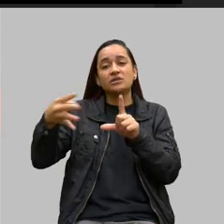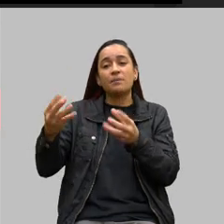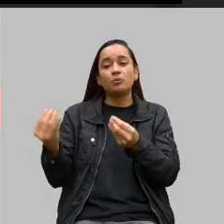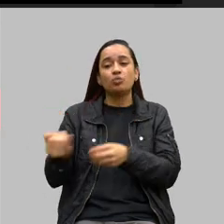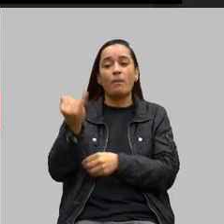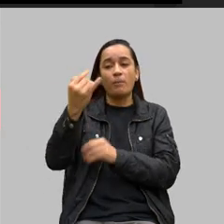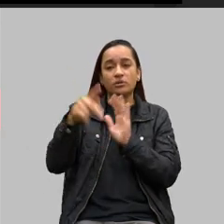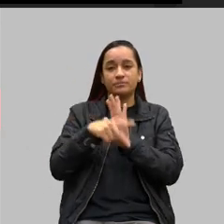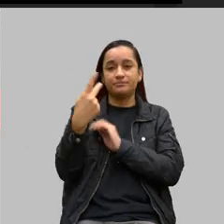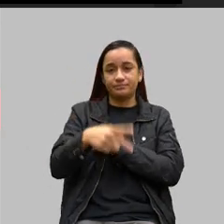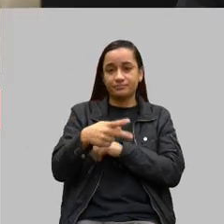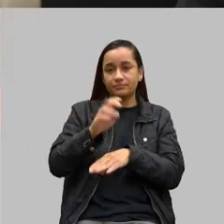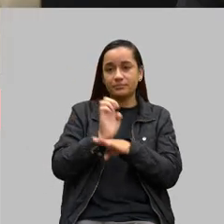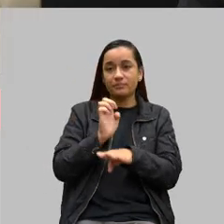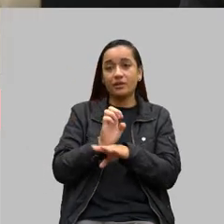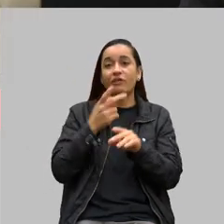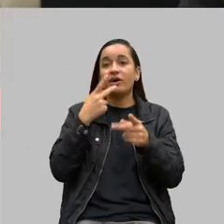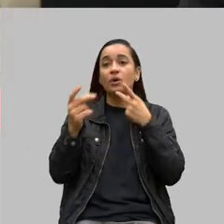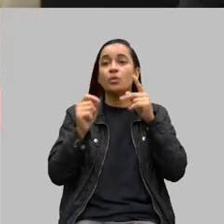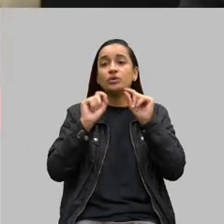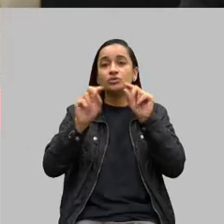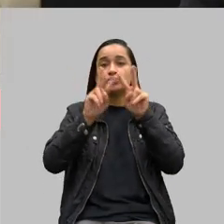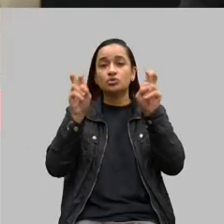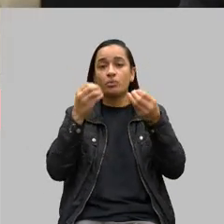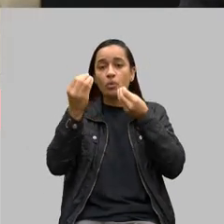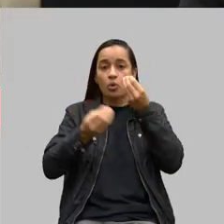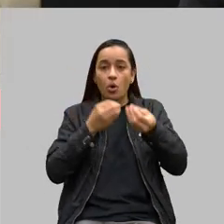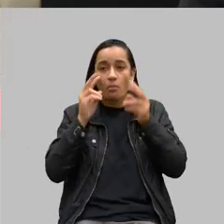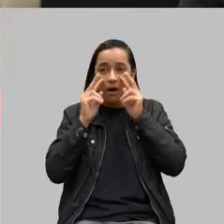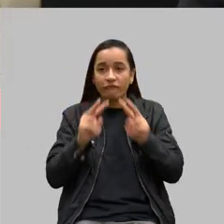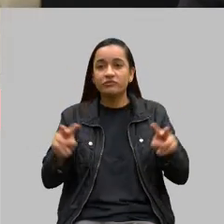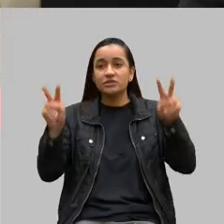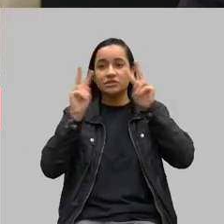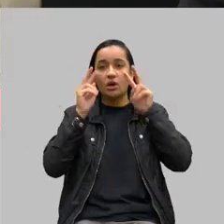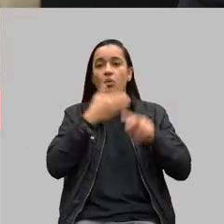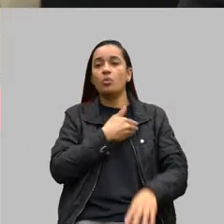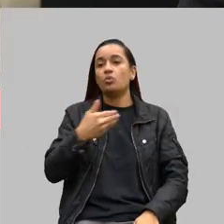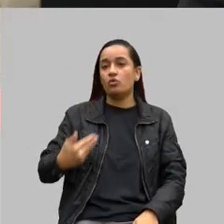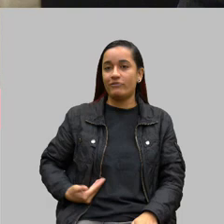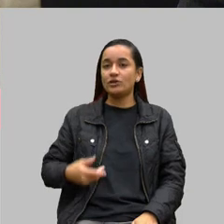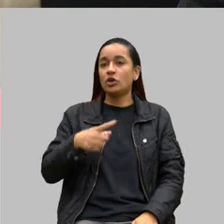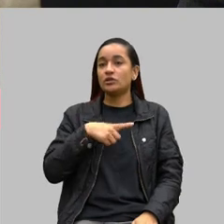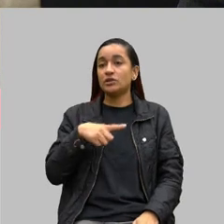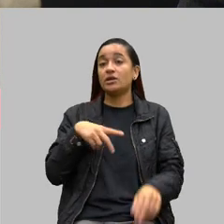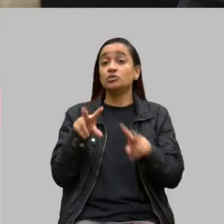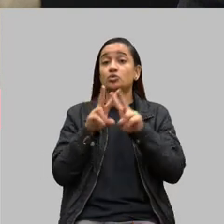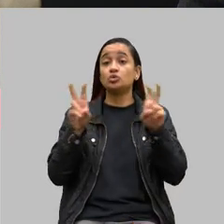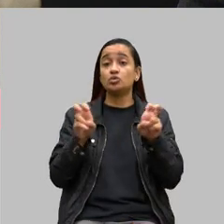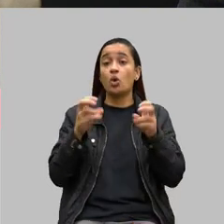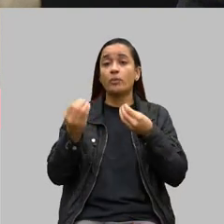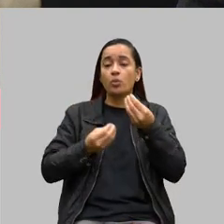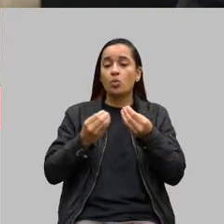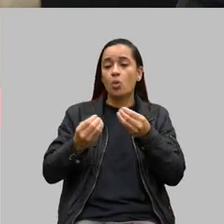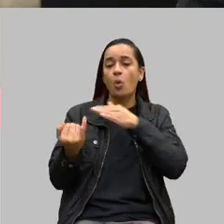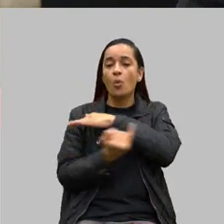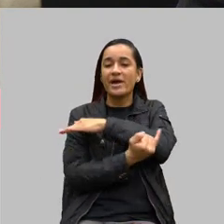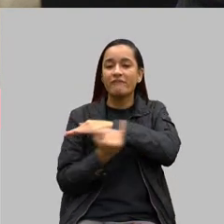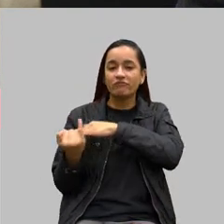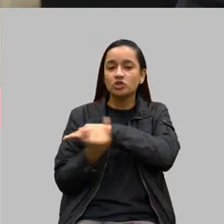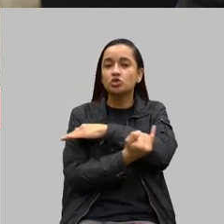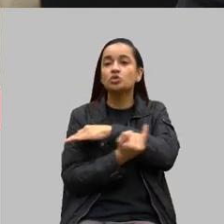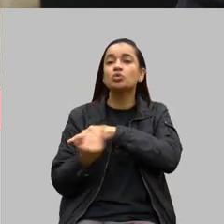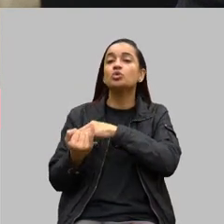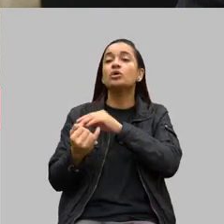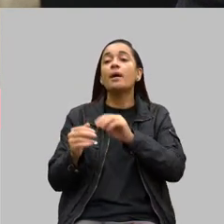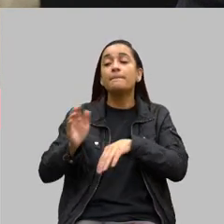estado mas I falar um pouco da visão do nosso Governador também né de ter uma visão de infraestrutura né que vai além do ciclo